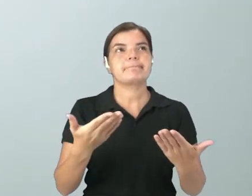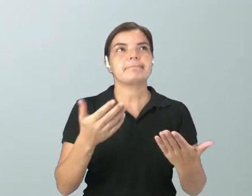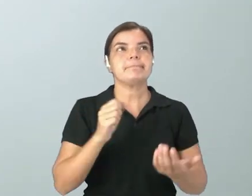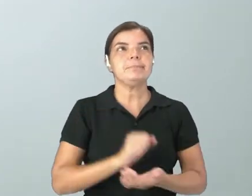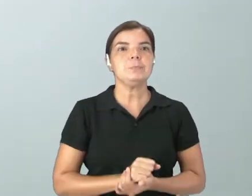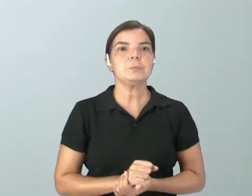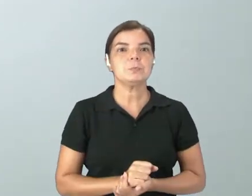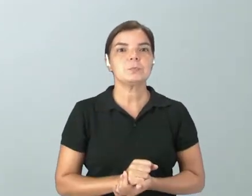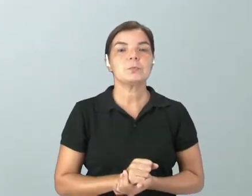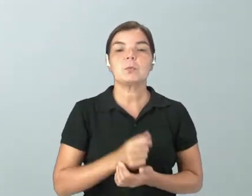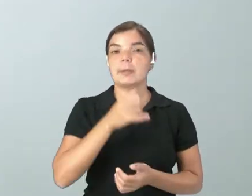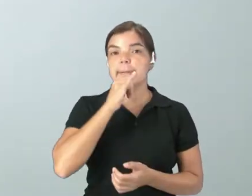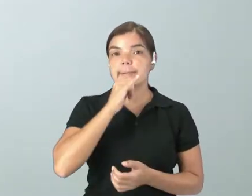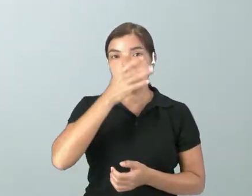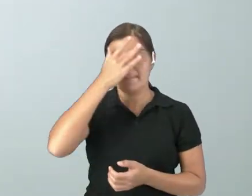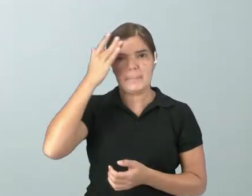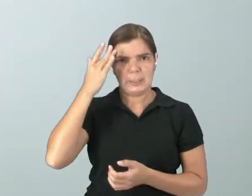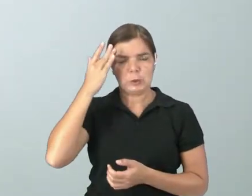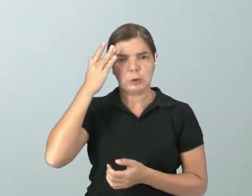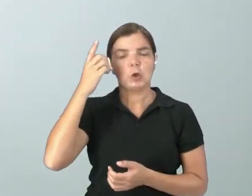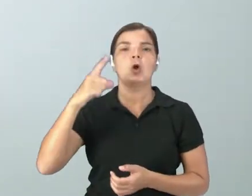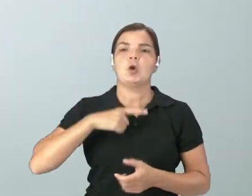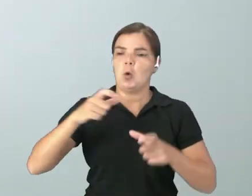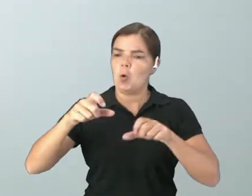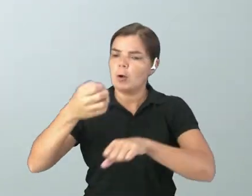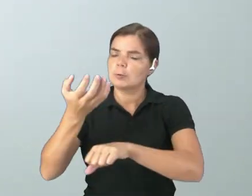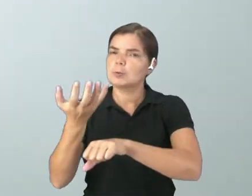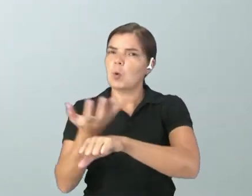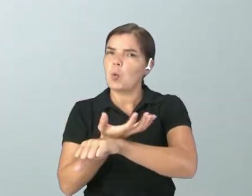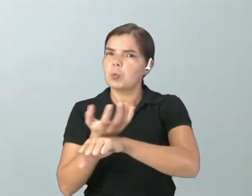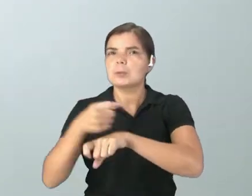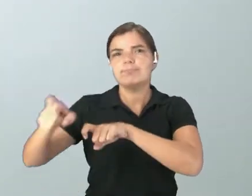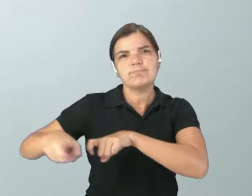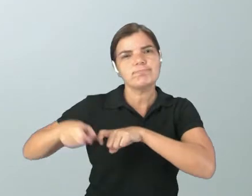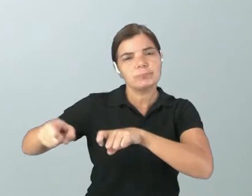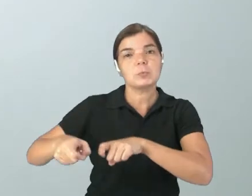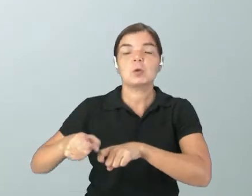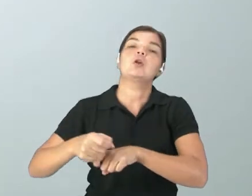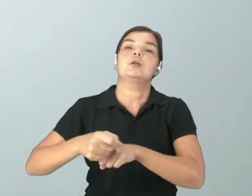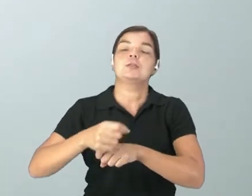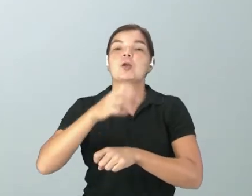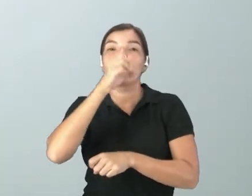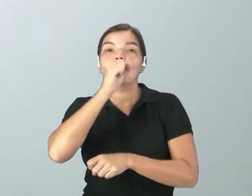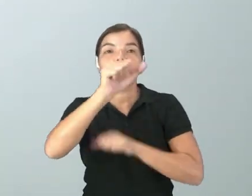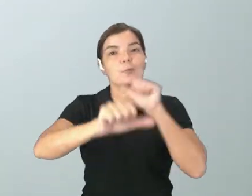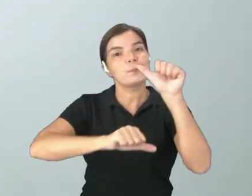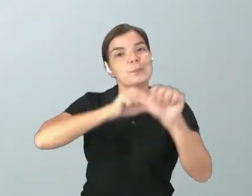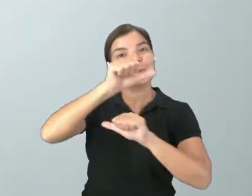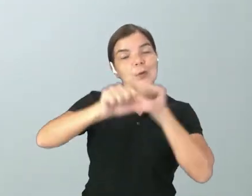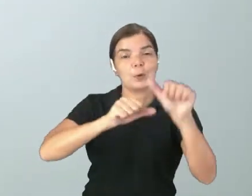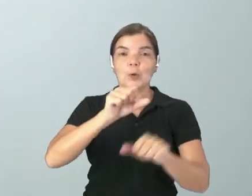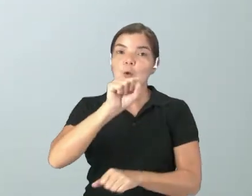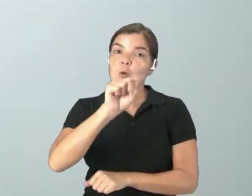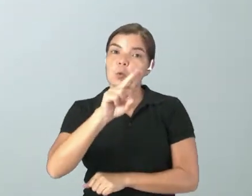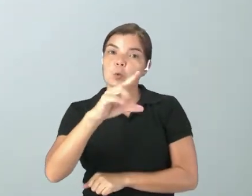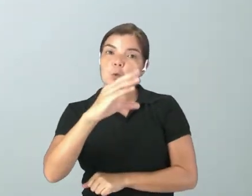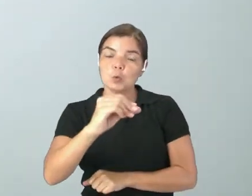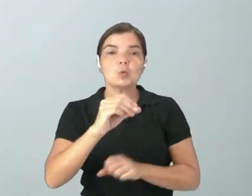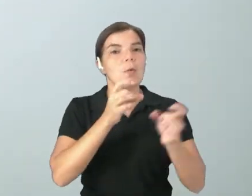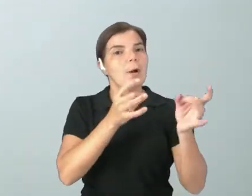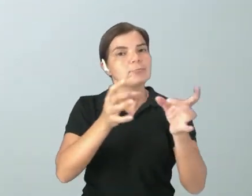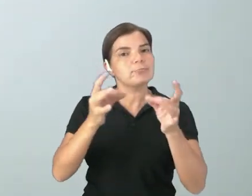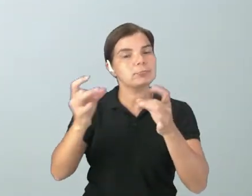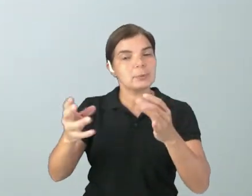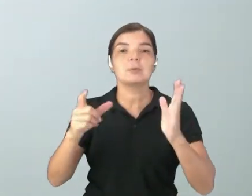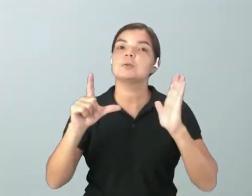um fazendeiro vai lá, colhe uma laranja, pega daquela laranja e transforma ela em um suco que vai ser vendido no supermercado e que você